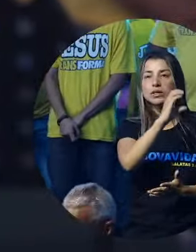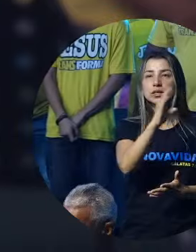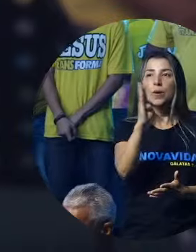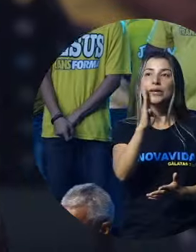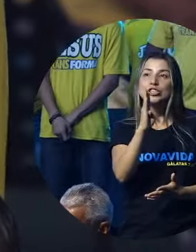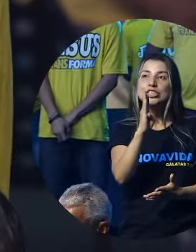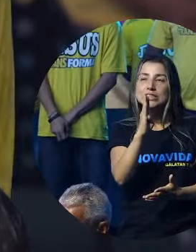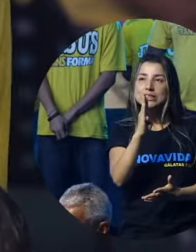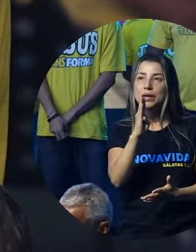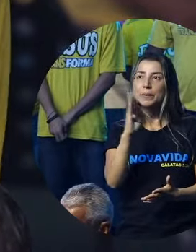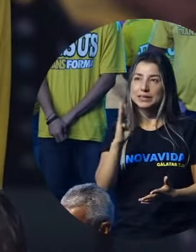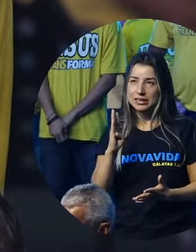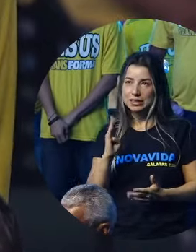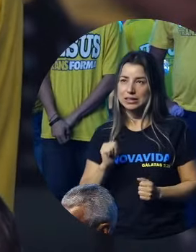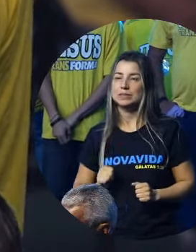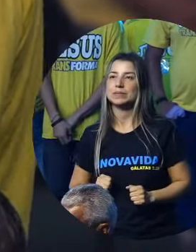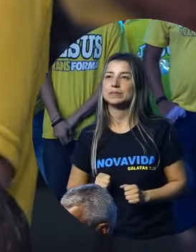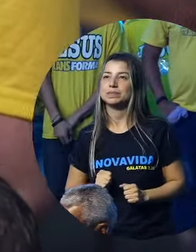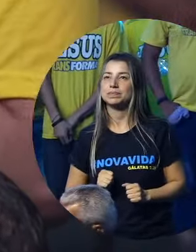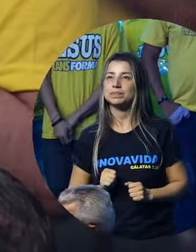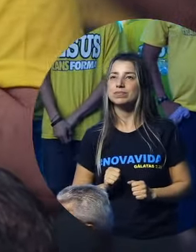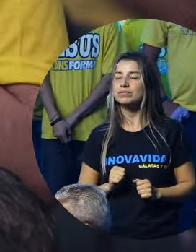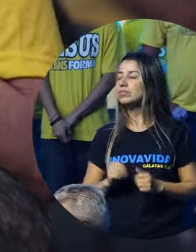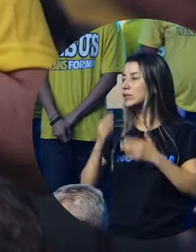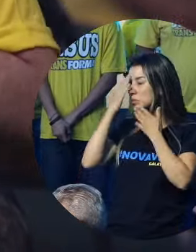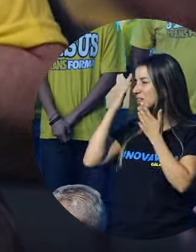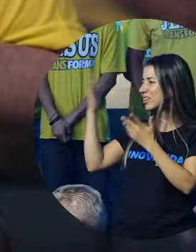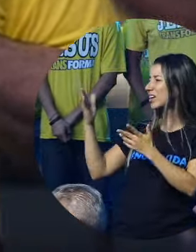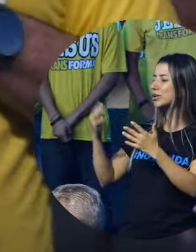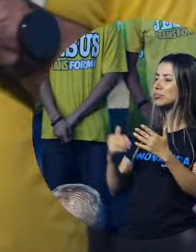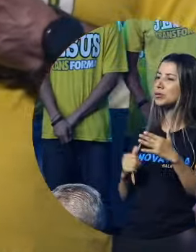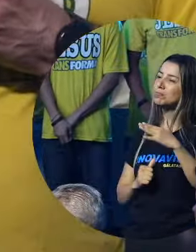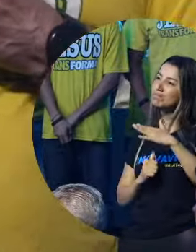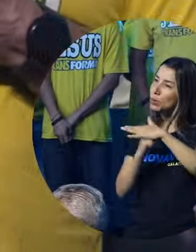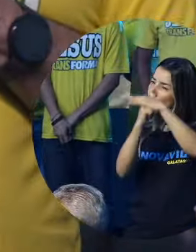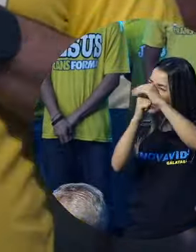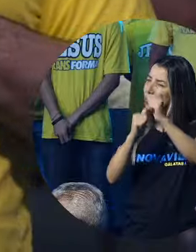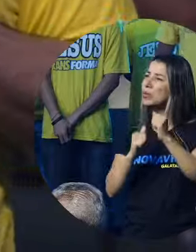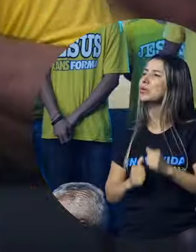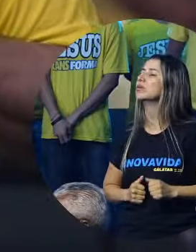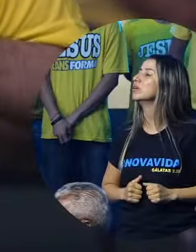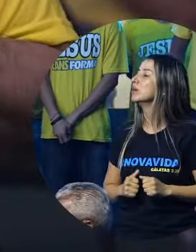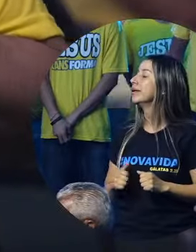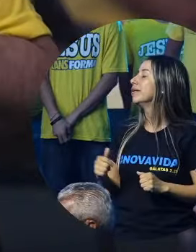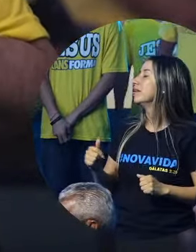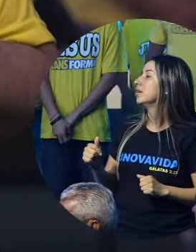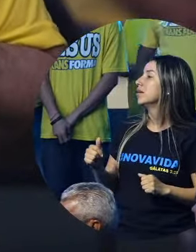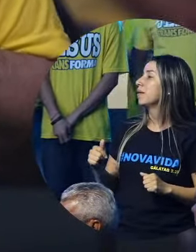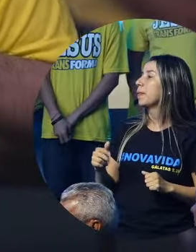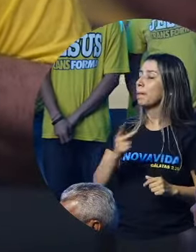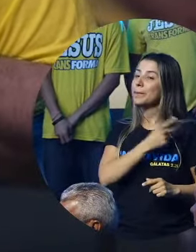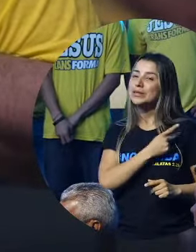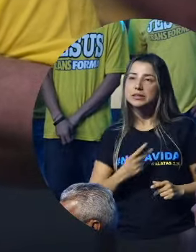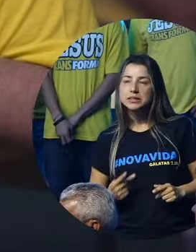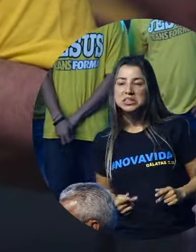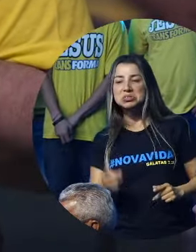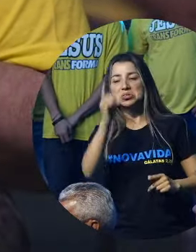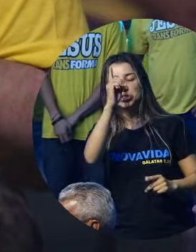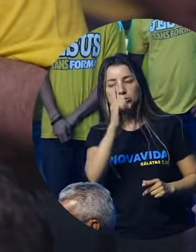dado a Junta de Missões Nacionais, irmão presidente. Às vezes as pessoas não sabem, mas o presidente, a diretoria tem dado um apoio tremendo para